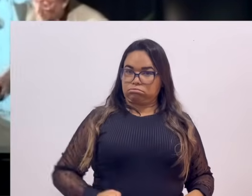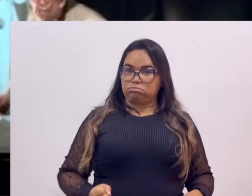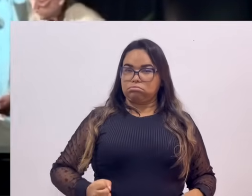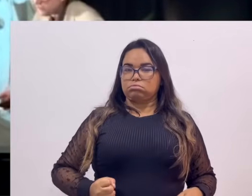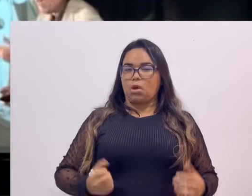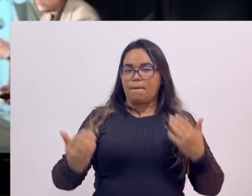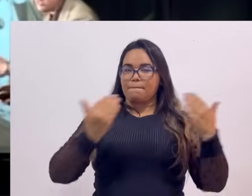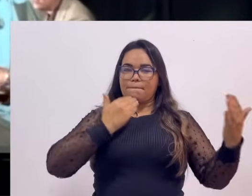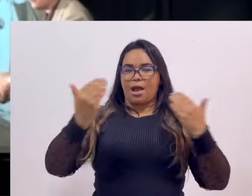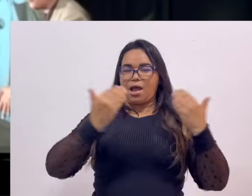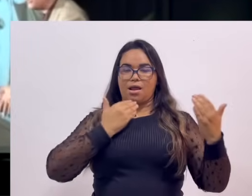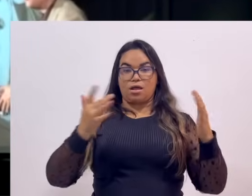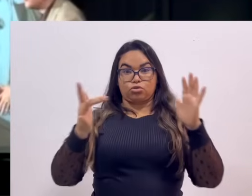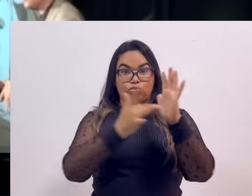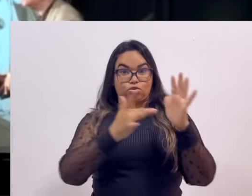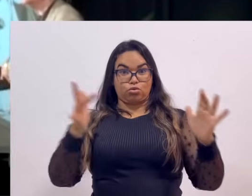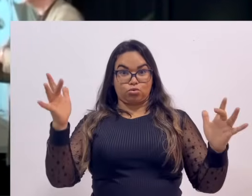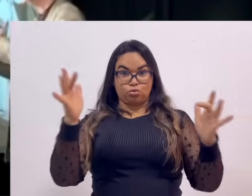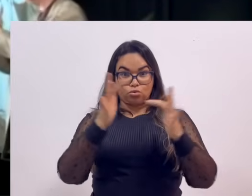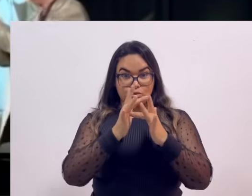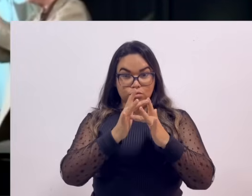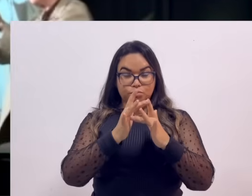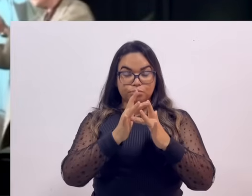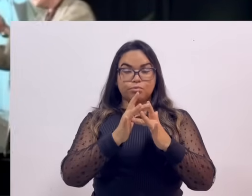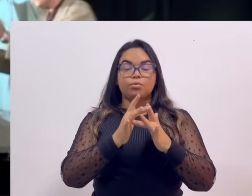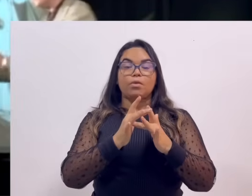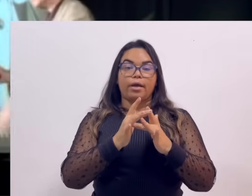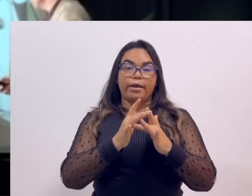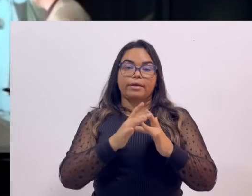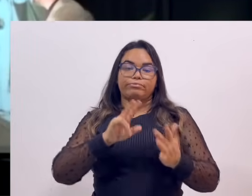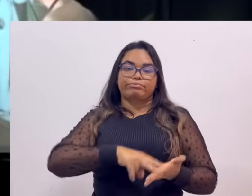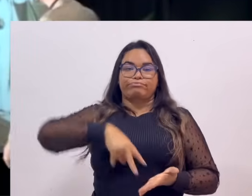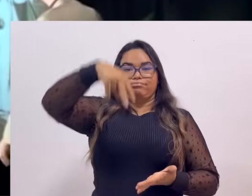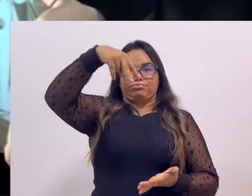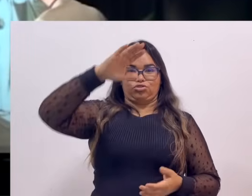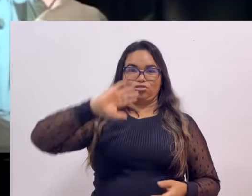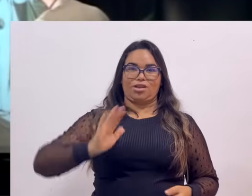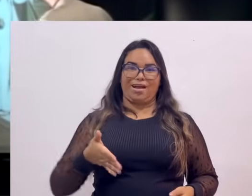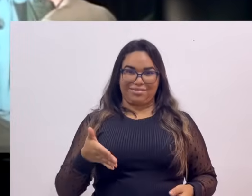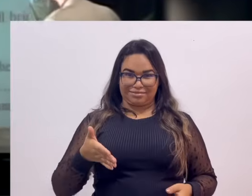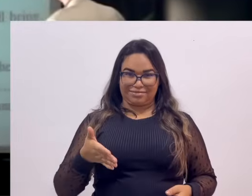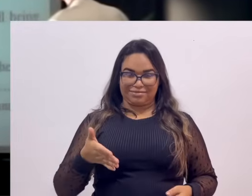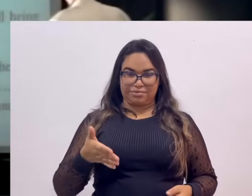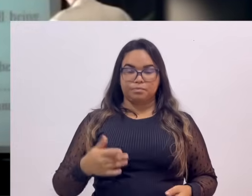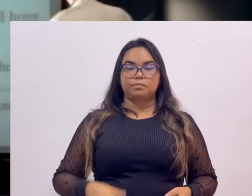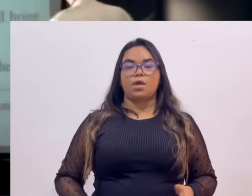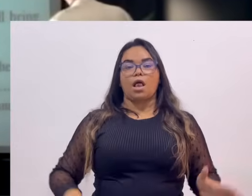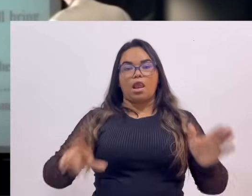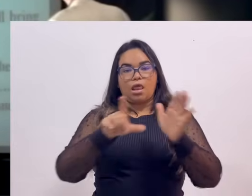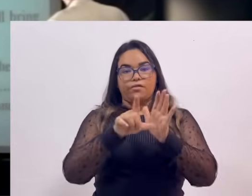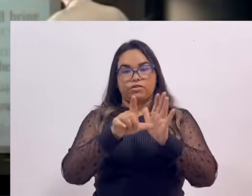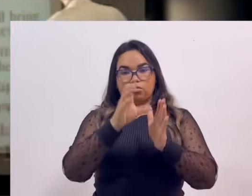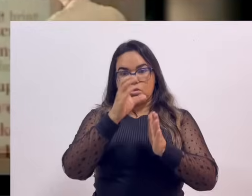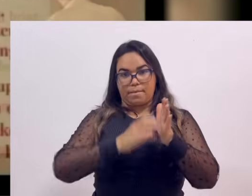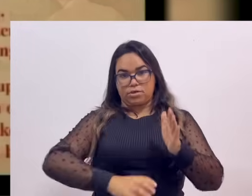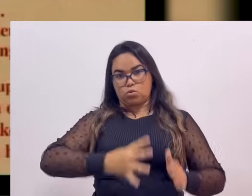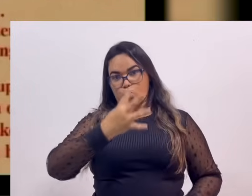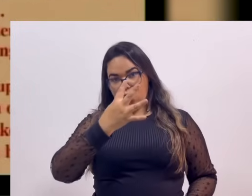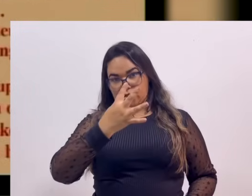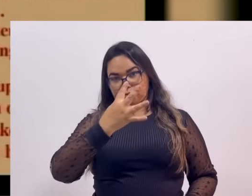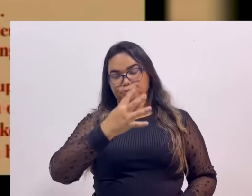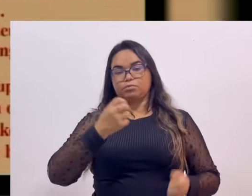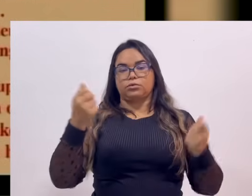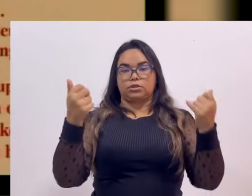sacerdote representa Cristo em certo sentido o Cristo ressuscitado Levítico 4